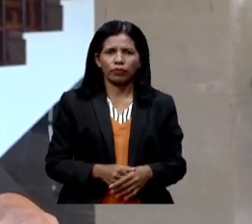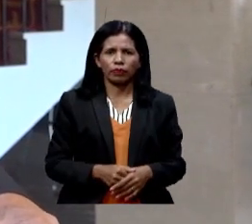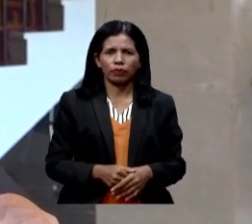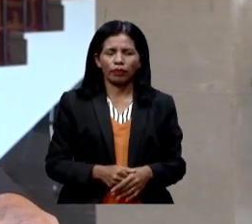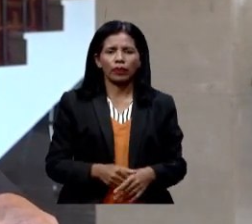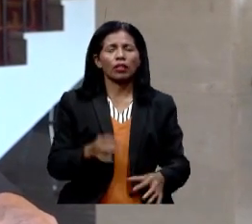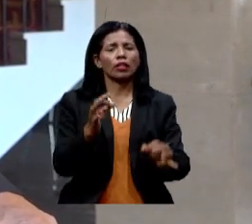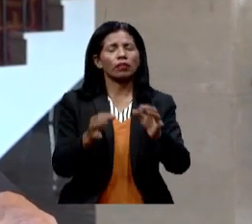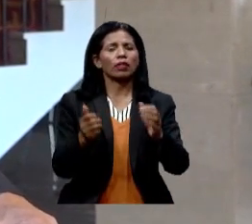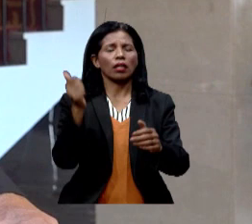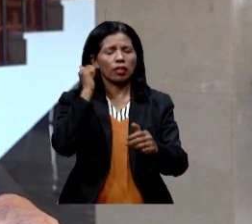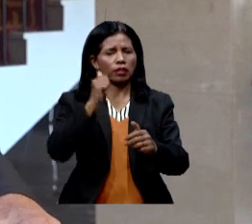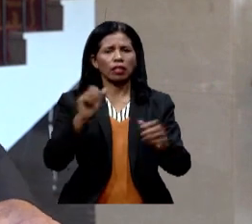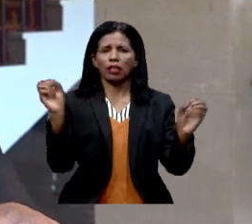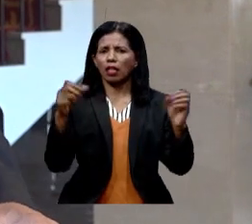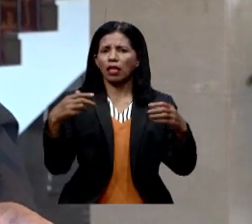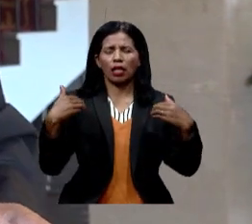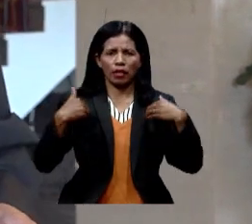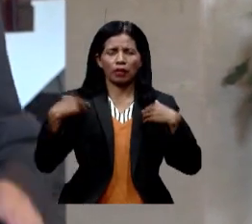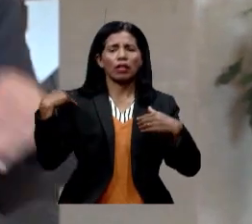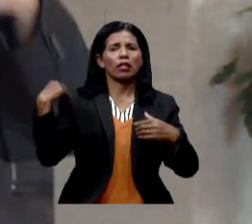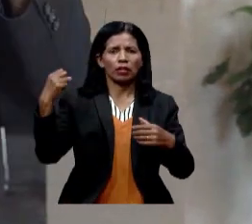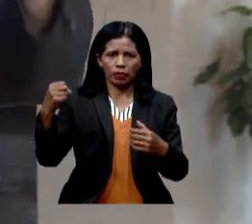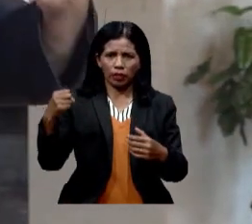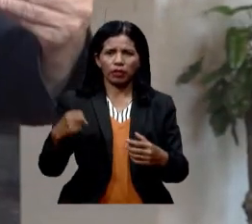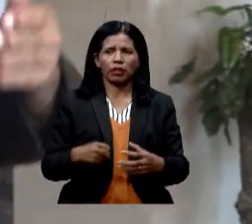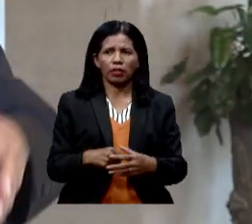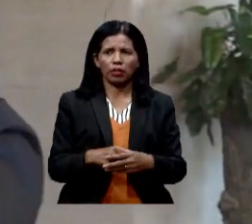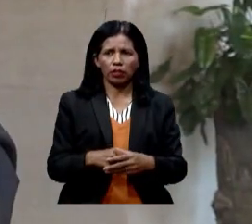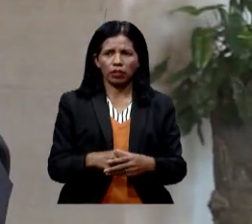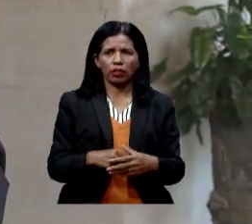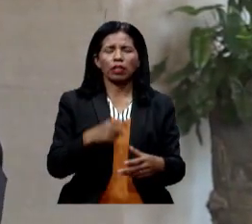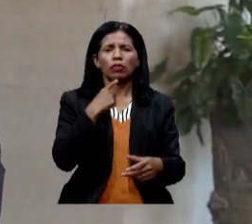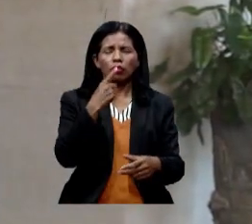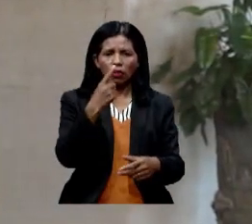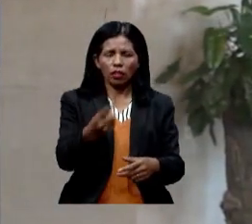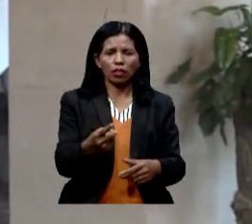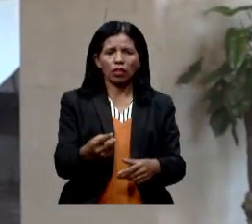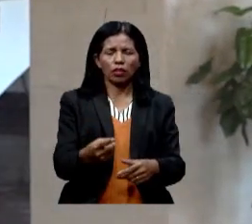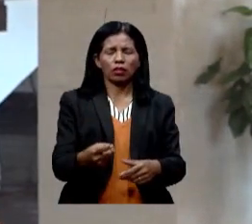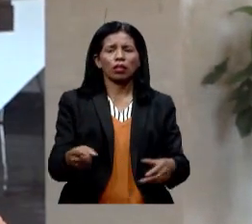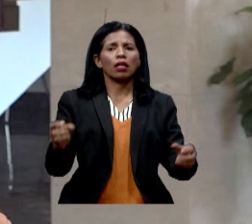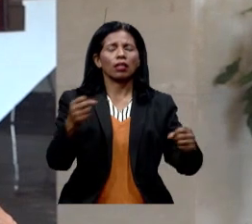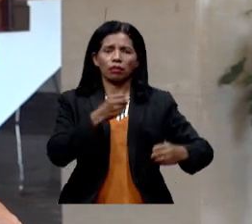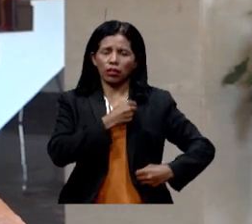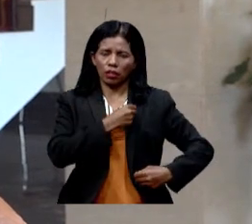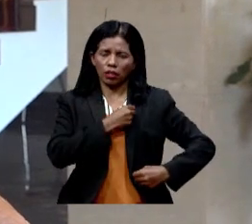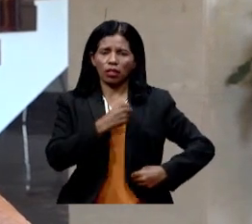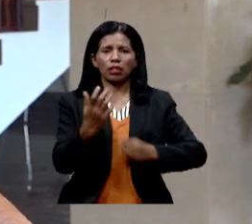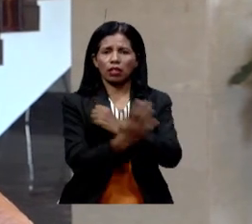Se ASEAN lei requebit, a tu convence, junta militar e